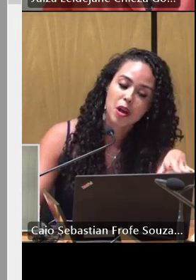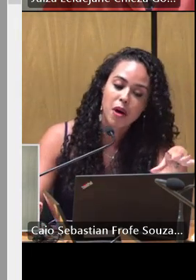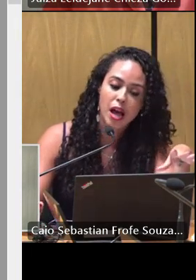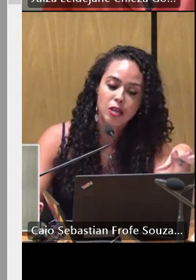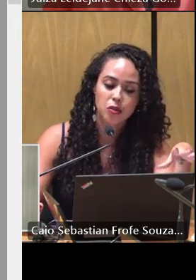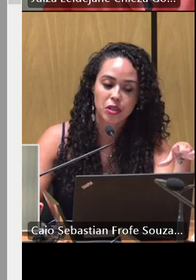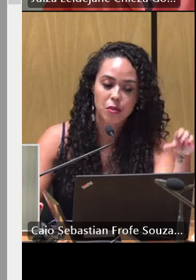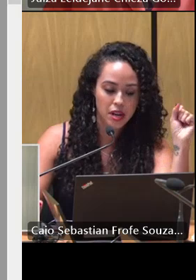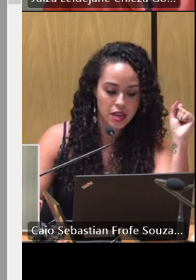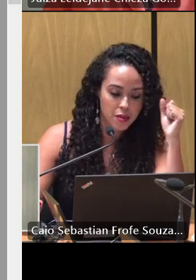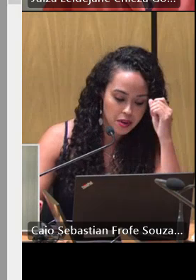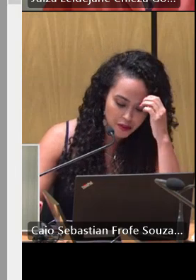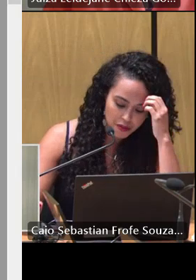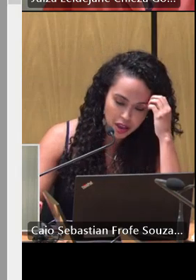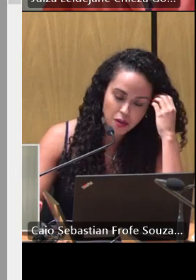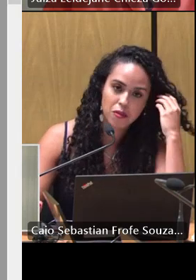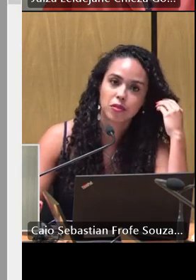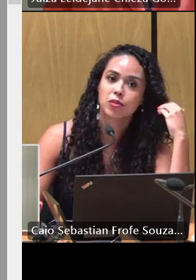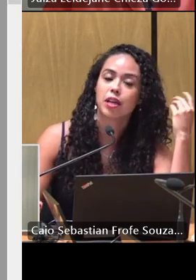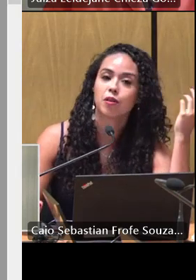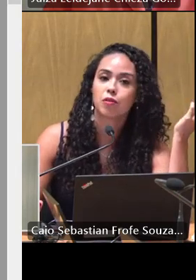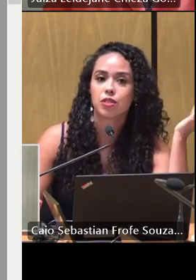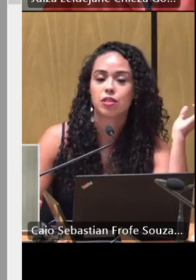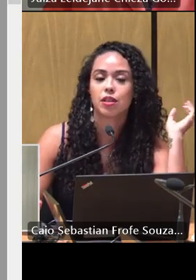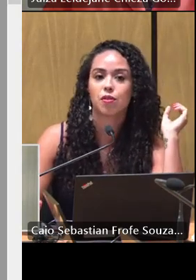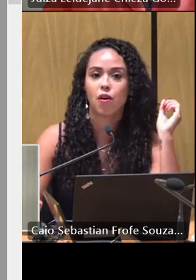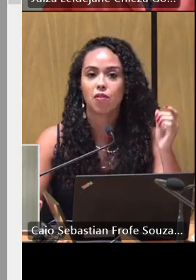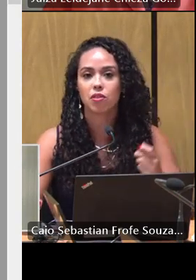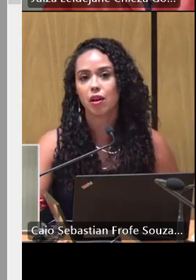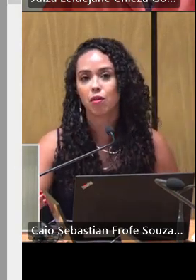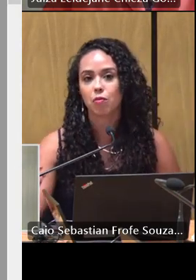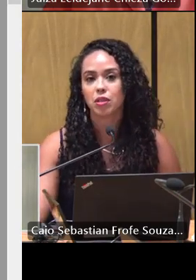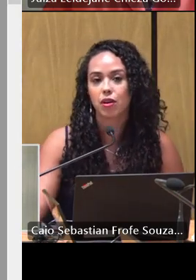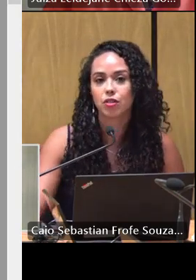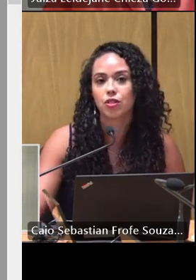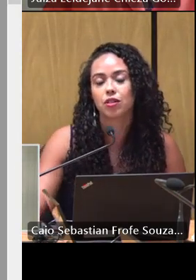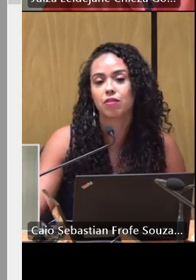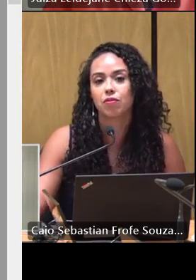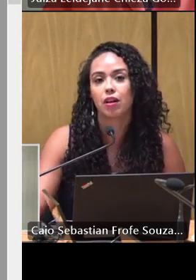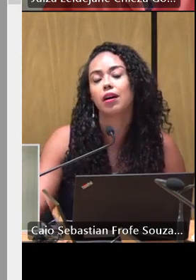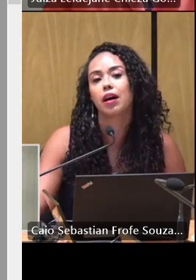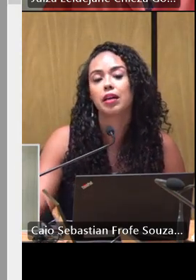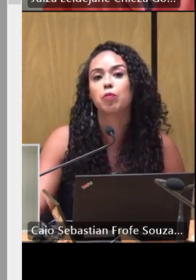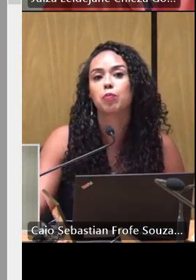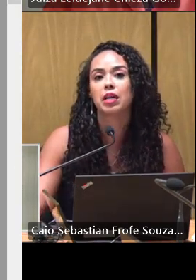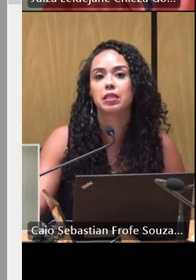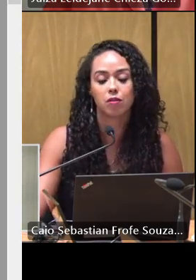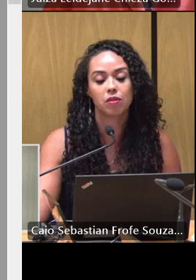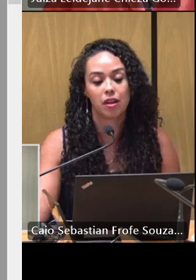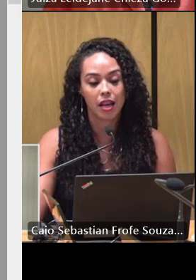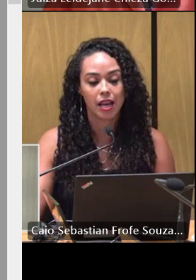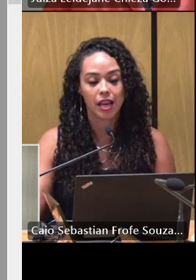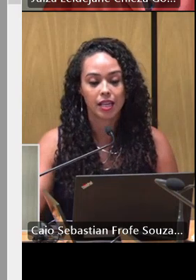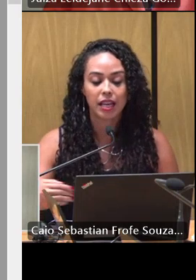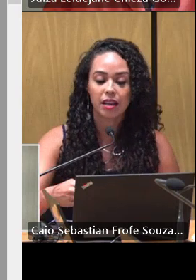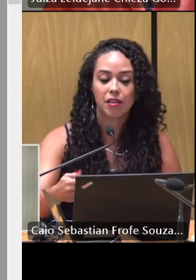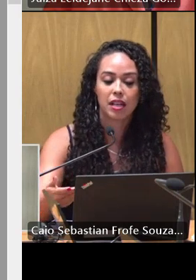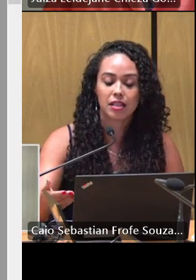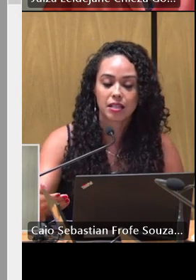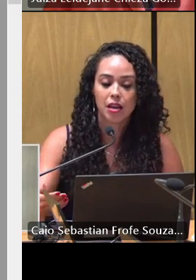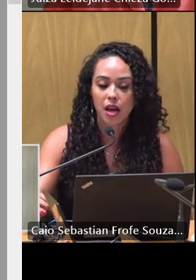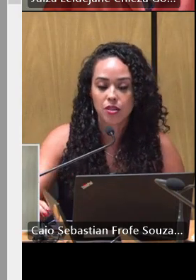até uma imagem do debr debr veio no século XIX né com a missão artística Ah aqui pro Brasil né E aqui